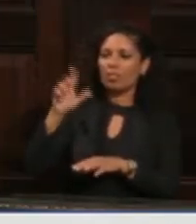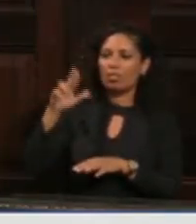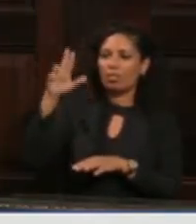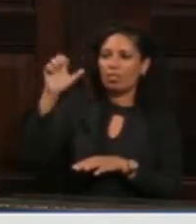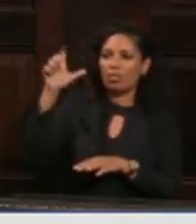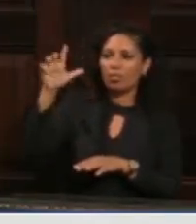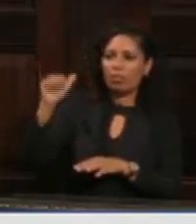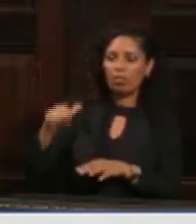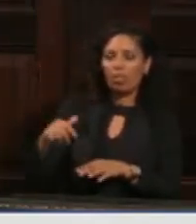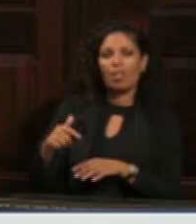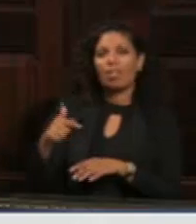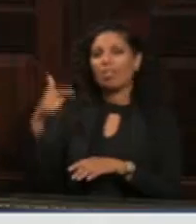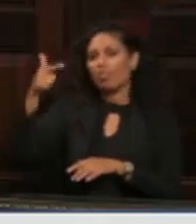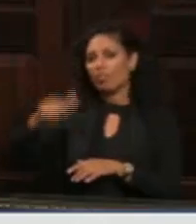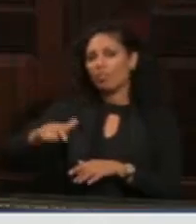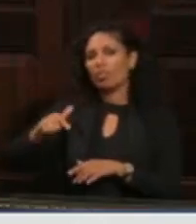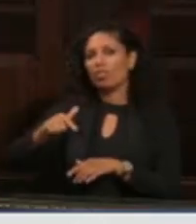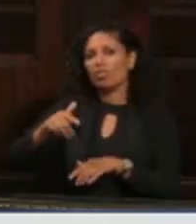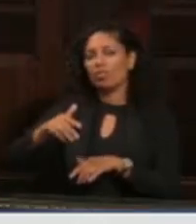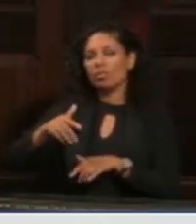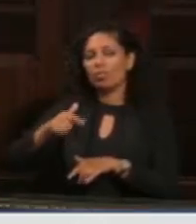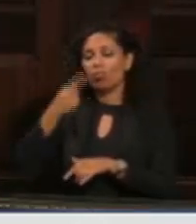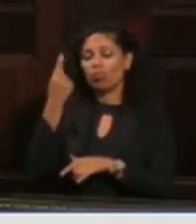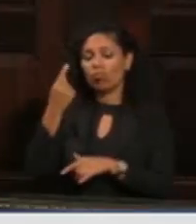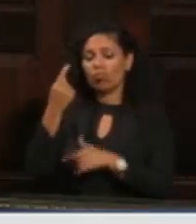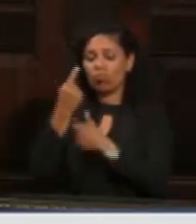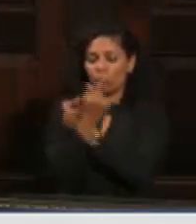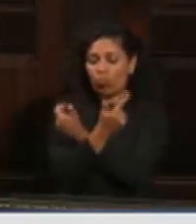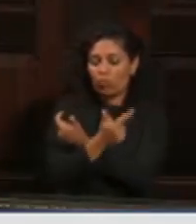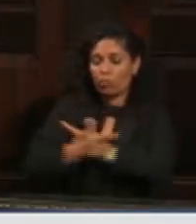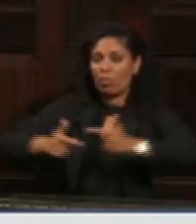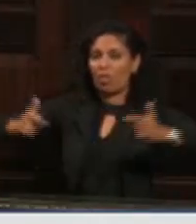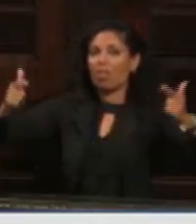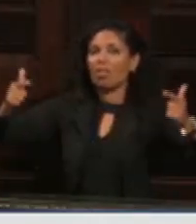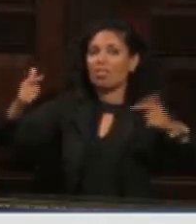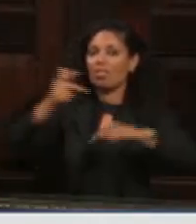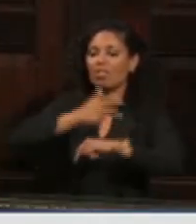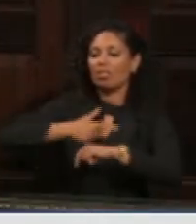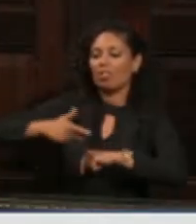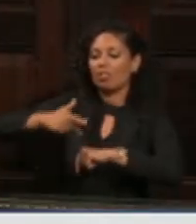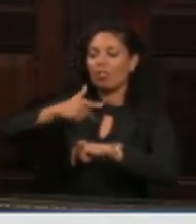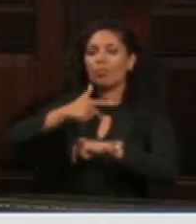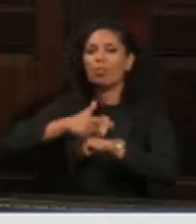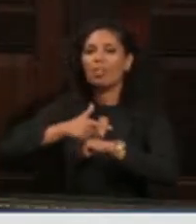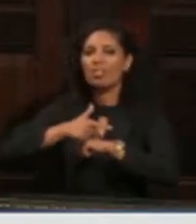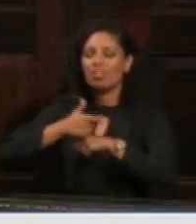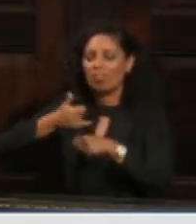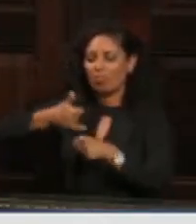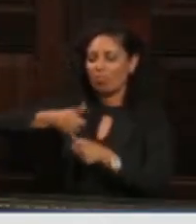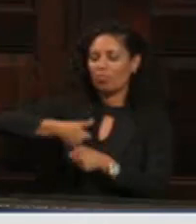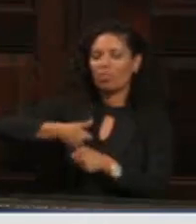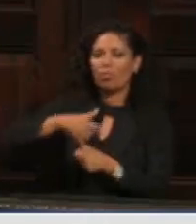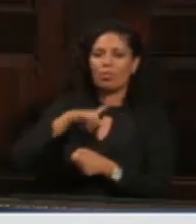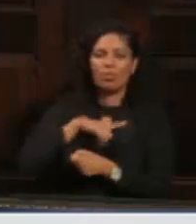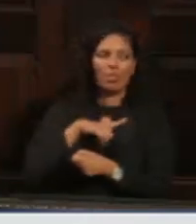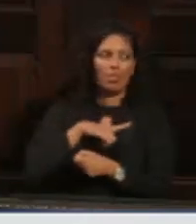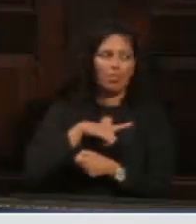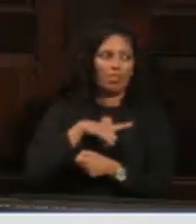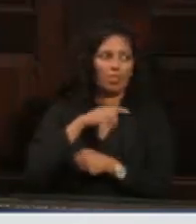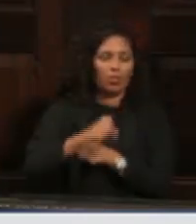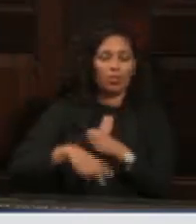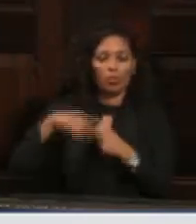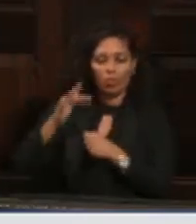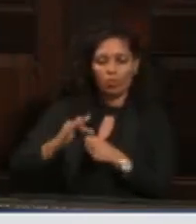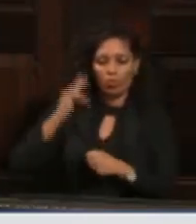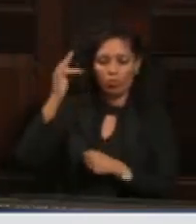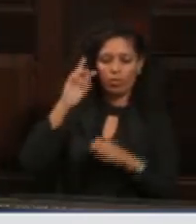América Latina e talvez entre as maiores do mundo. Vai presidir a OPEP na próxima sessão, quando a OPEP se reunir.